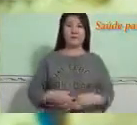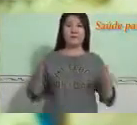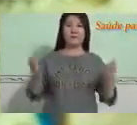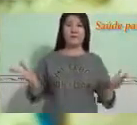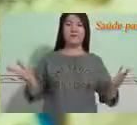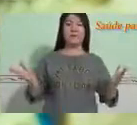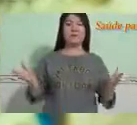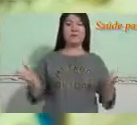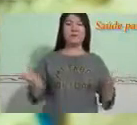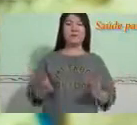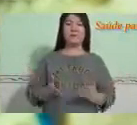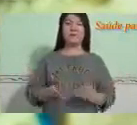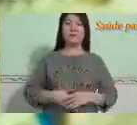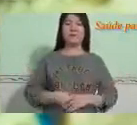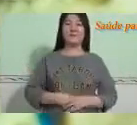O análise de